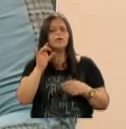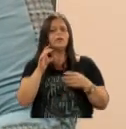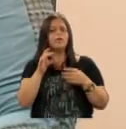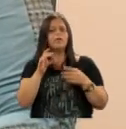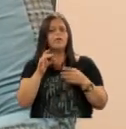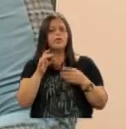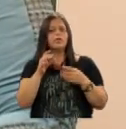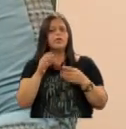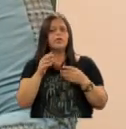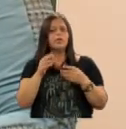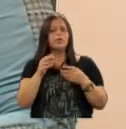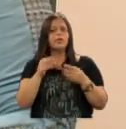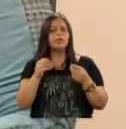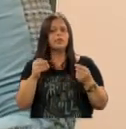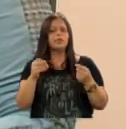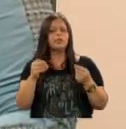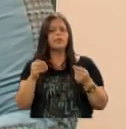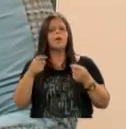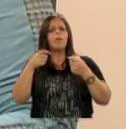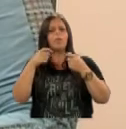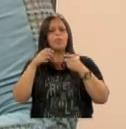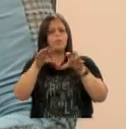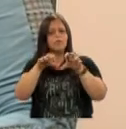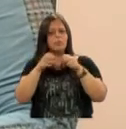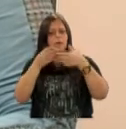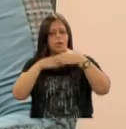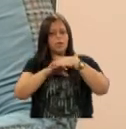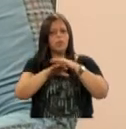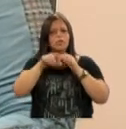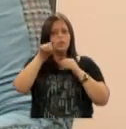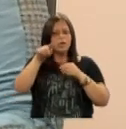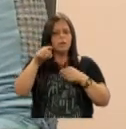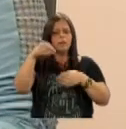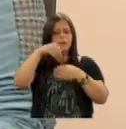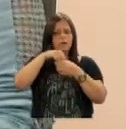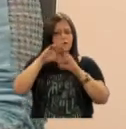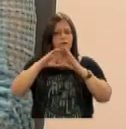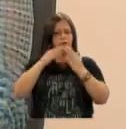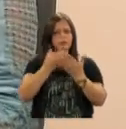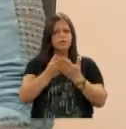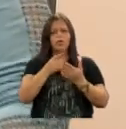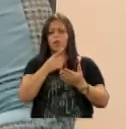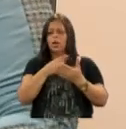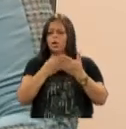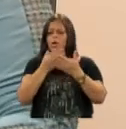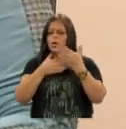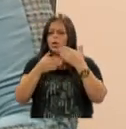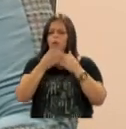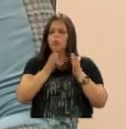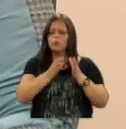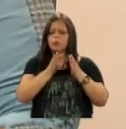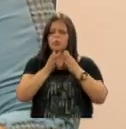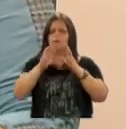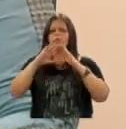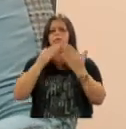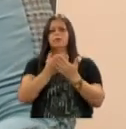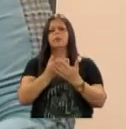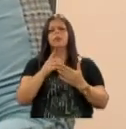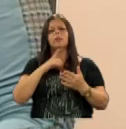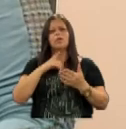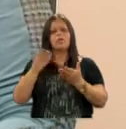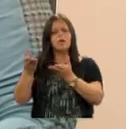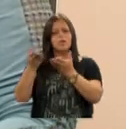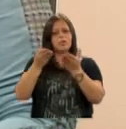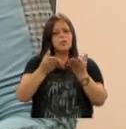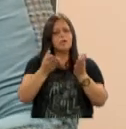apenas uma acessibilidade sorte te tônica nós buscamos a inclusão dele na escola em todos os segmentos dessa escola ele tem que ser recebido